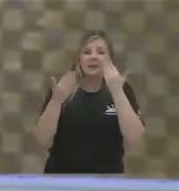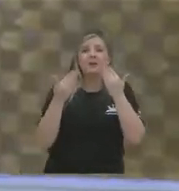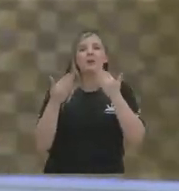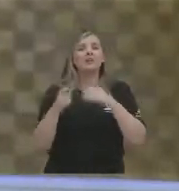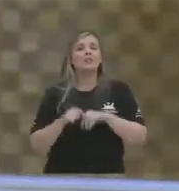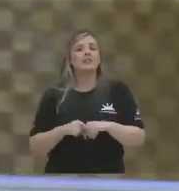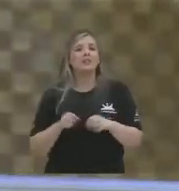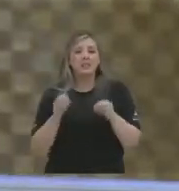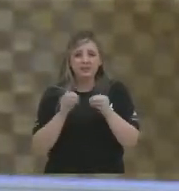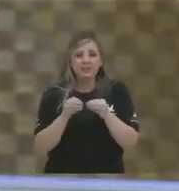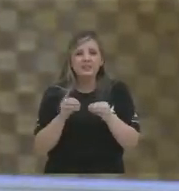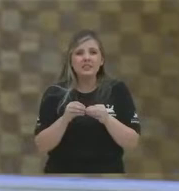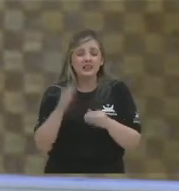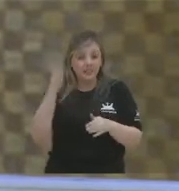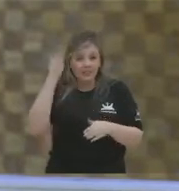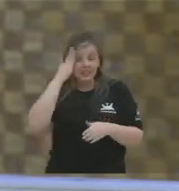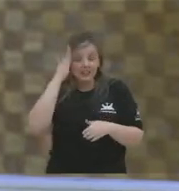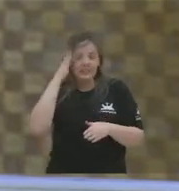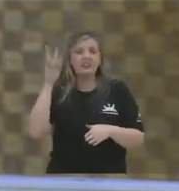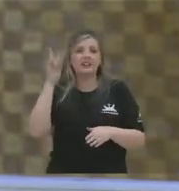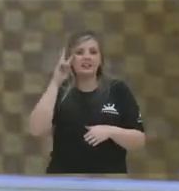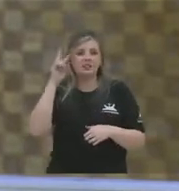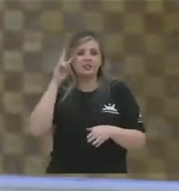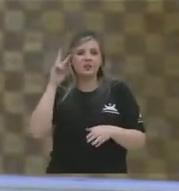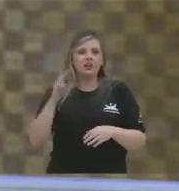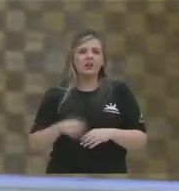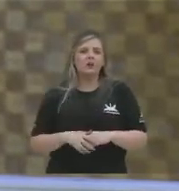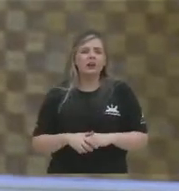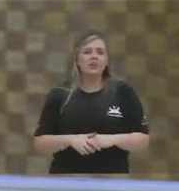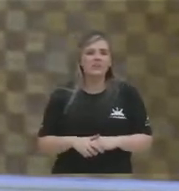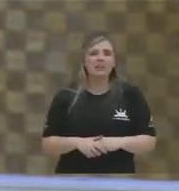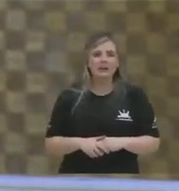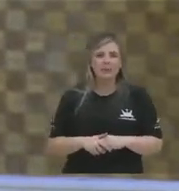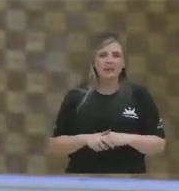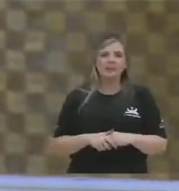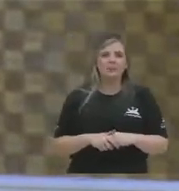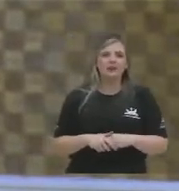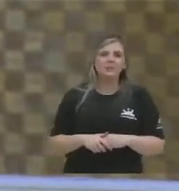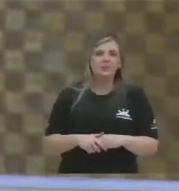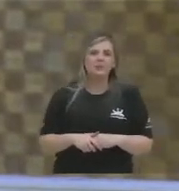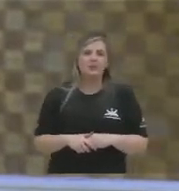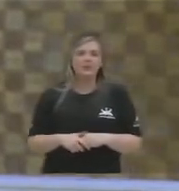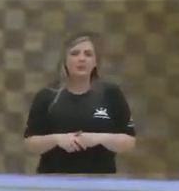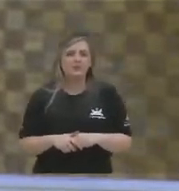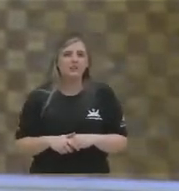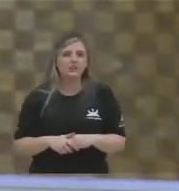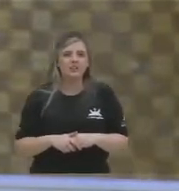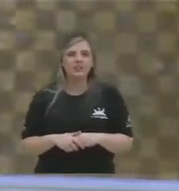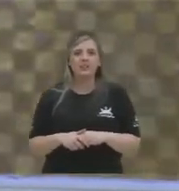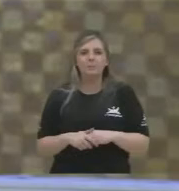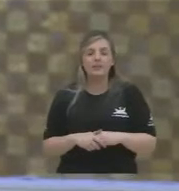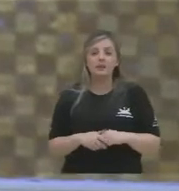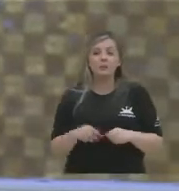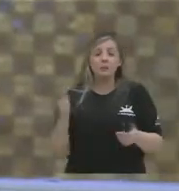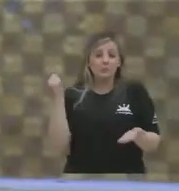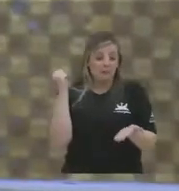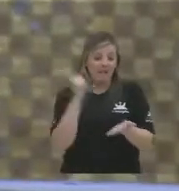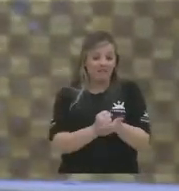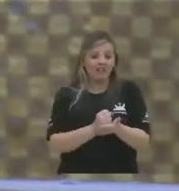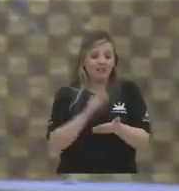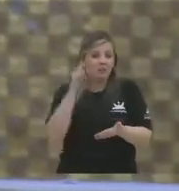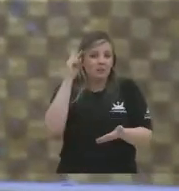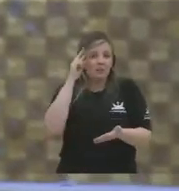tenho que dizer para ele como mãe, como pai: olha, aconteceu isso, por isso acho que tu também está marcado pela história que tu